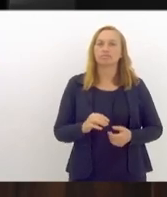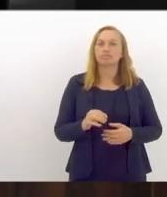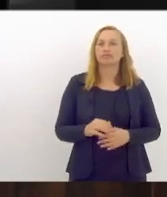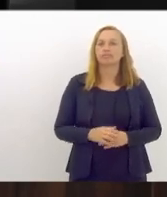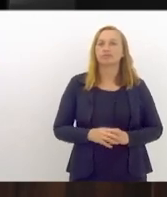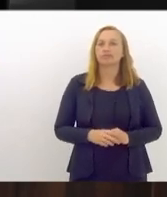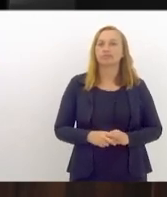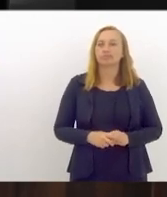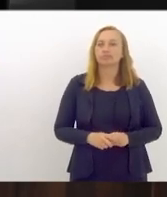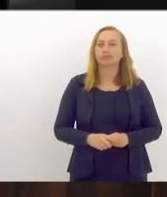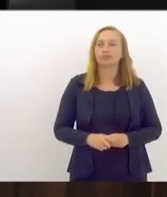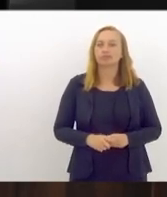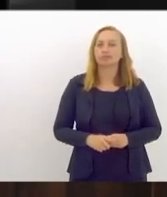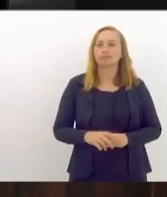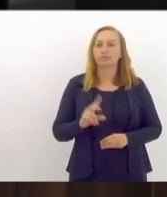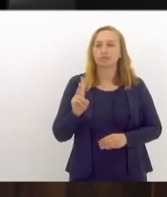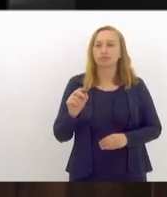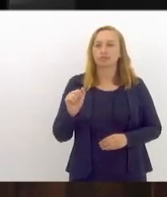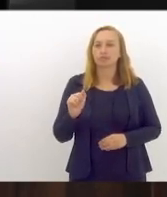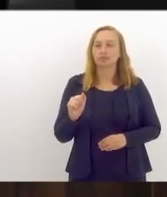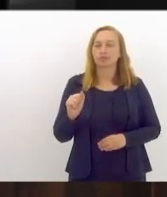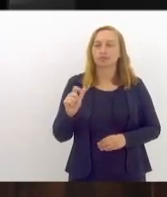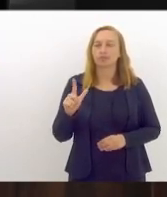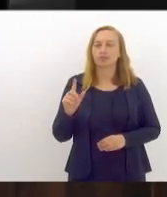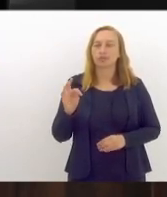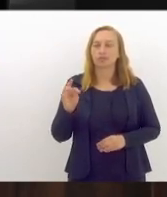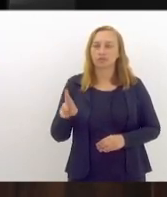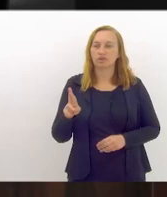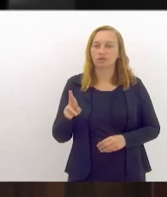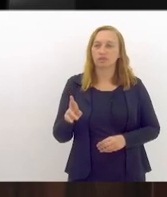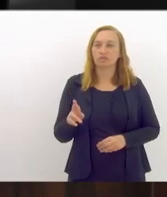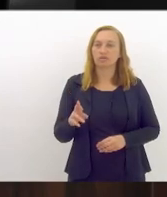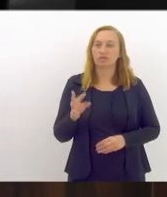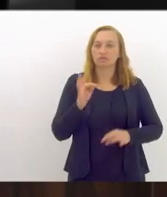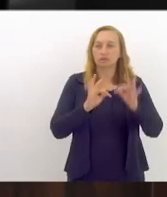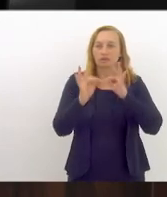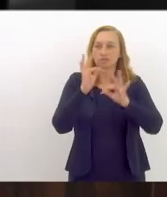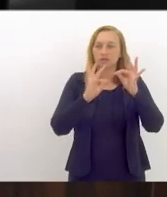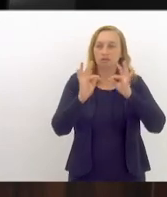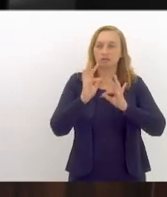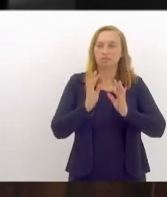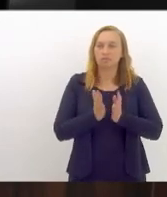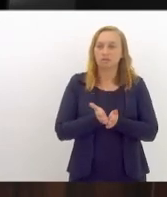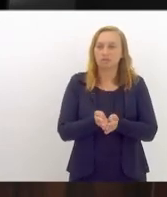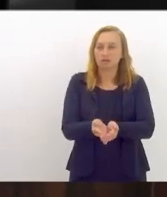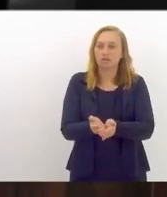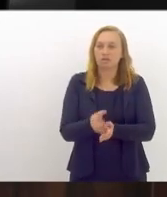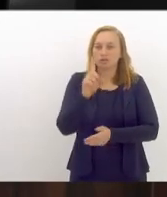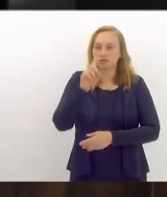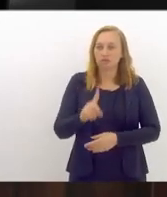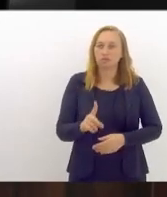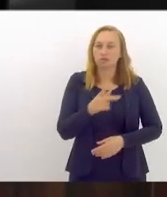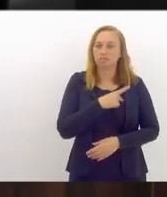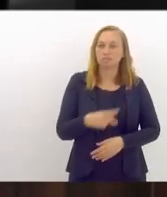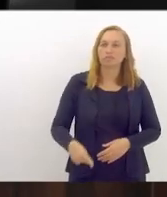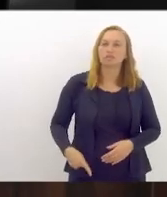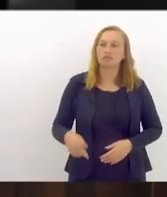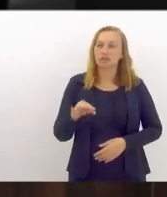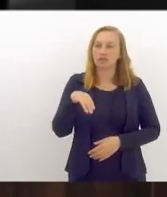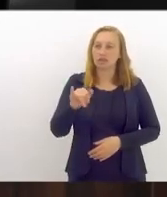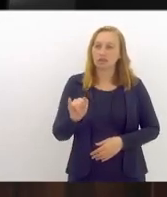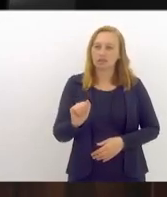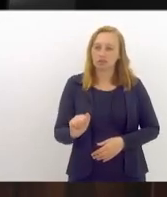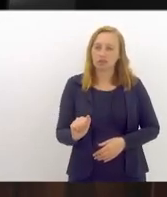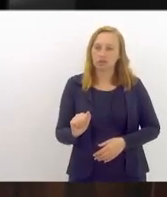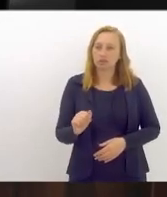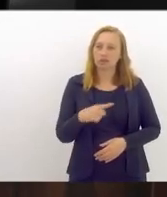Estado Walter Lucas da Silva do closet tecnologia naval diretor Presidente Tatiana Abranches